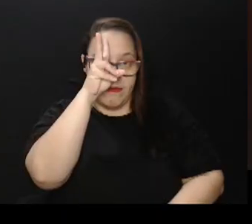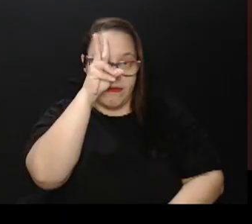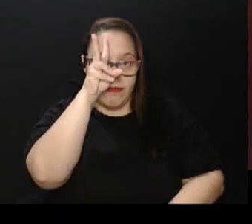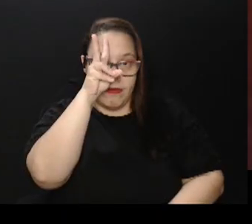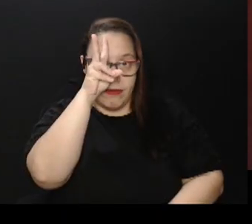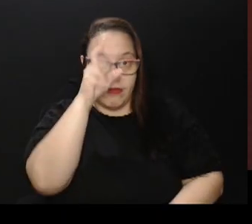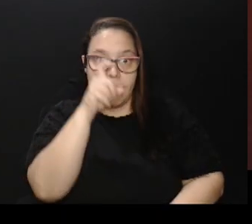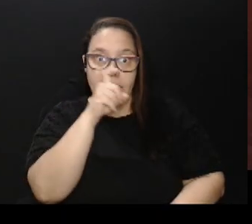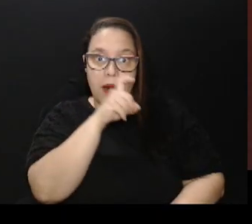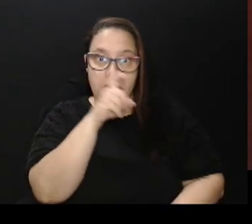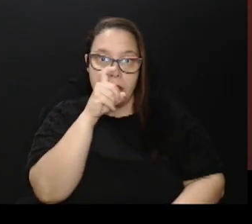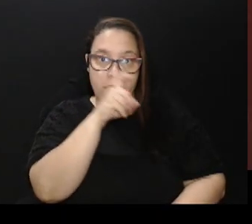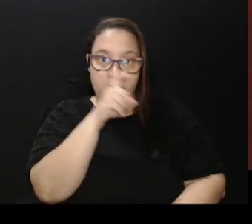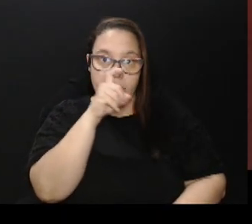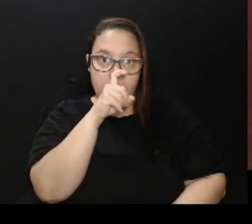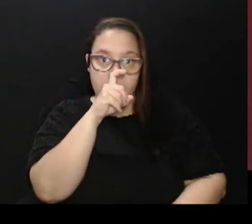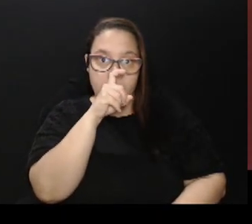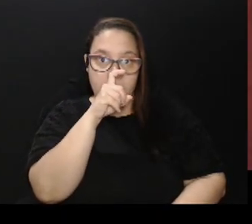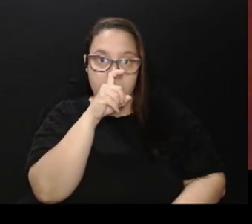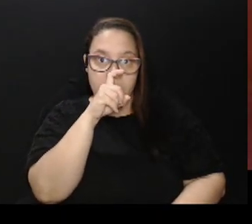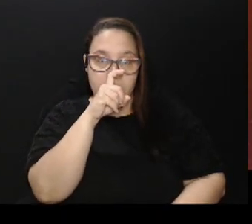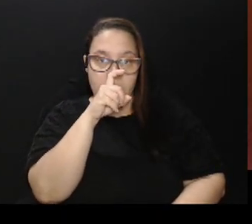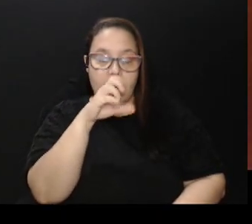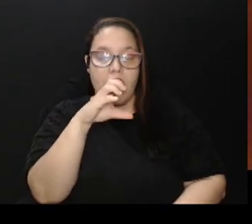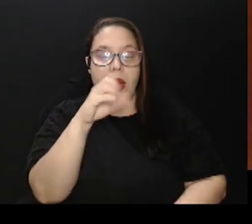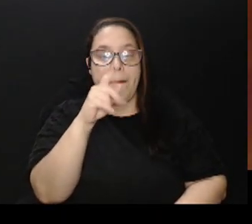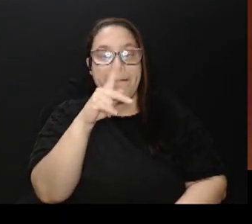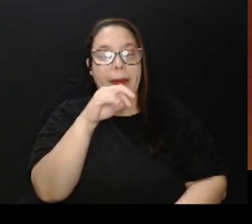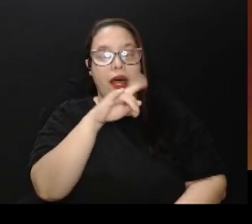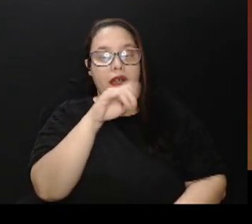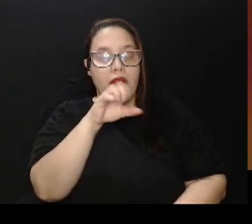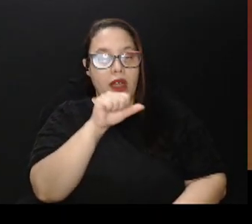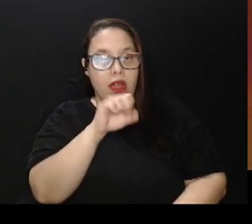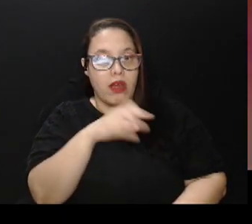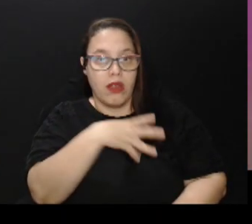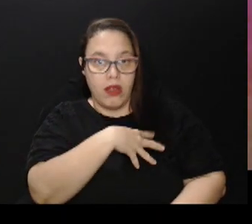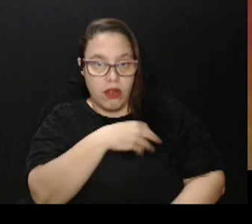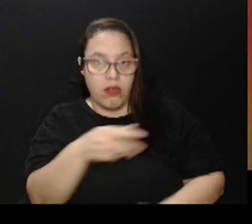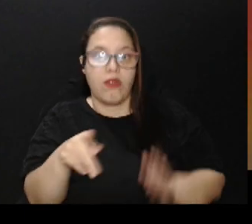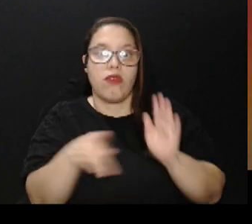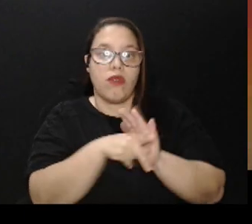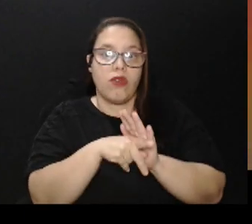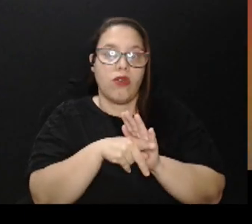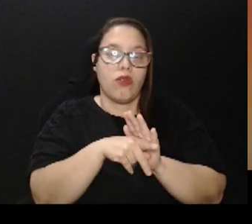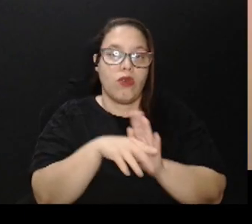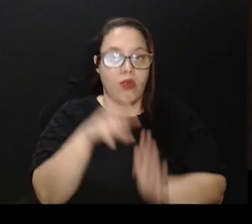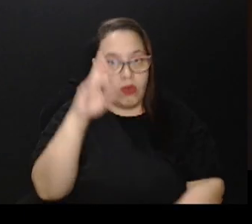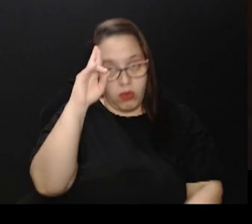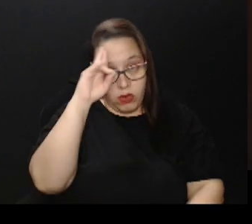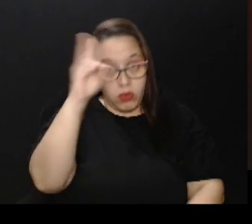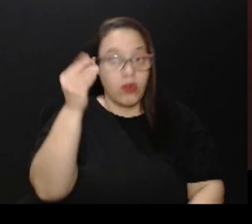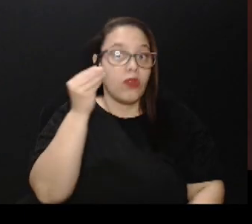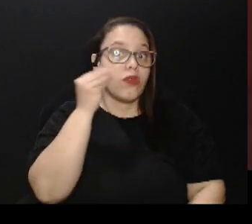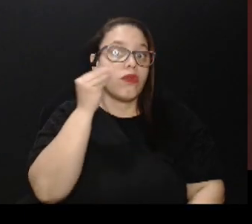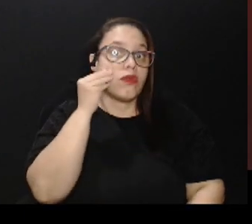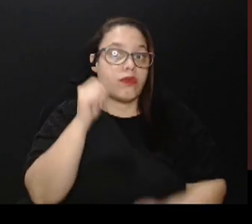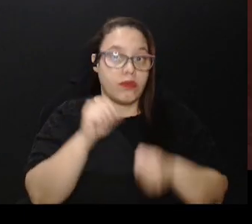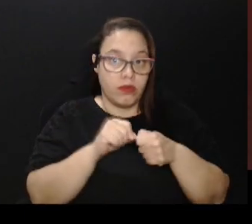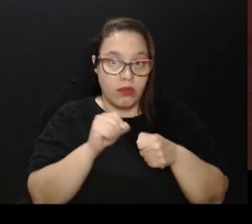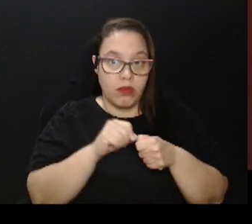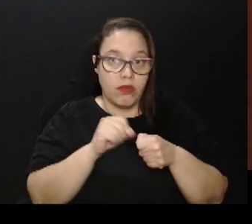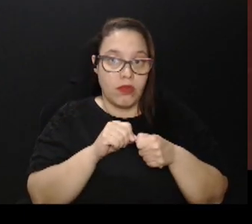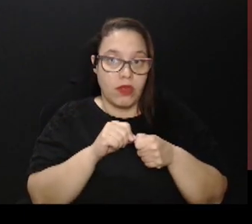os capatazes e os filhos dos próprios barões tentaram fazer com as